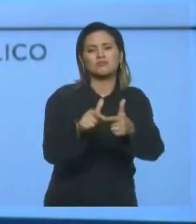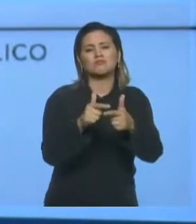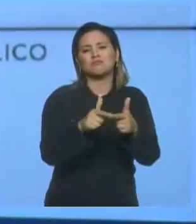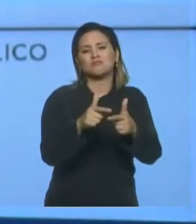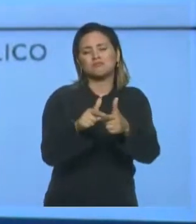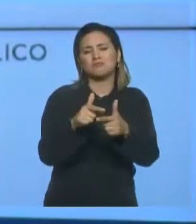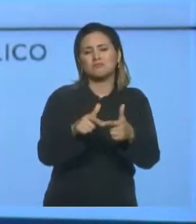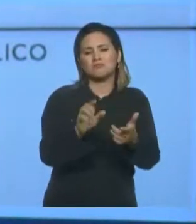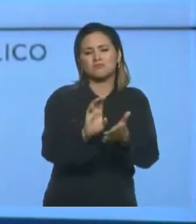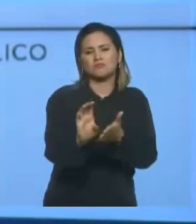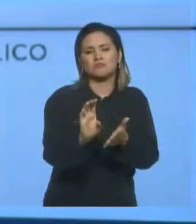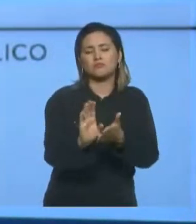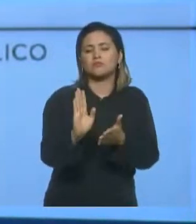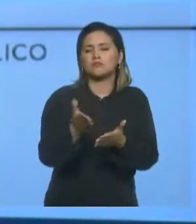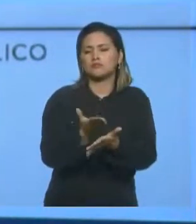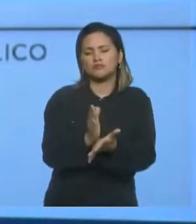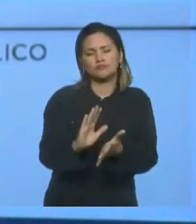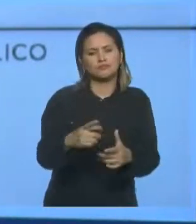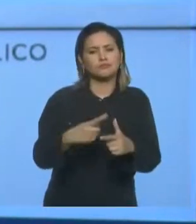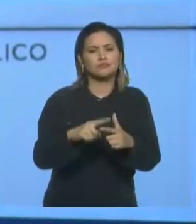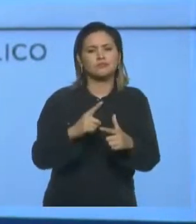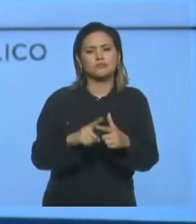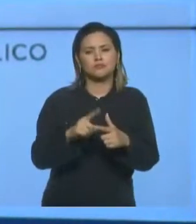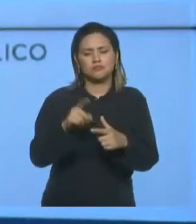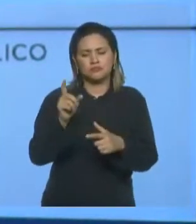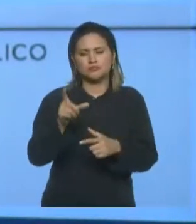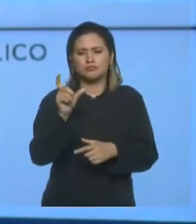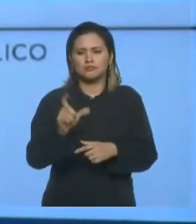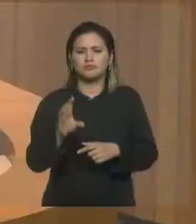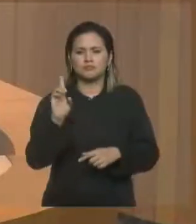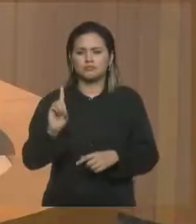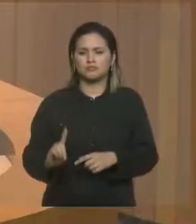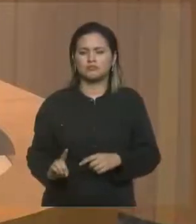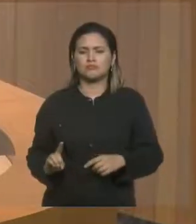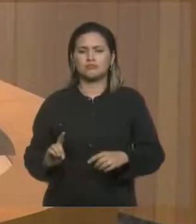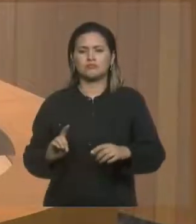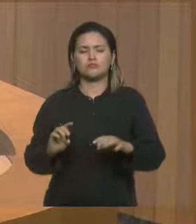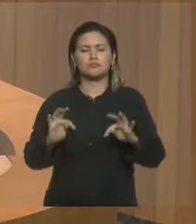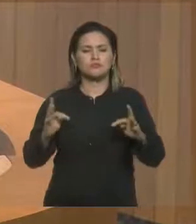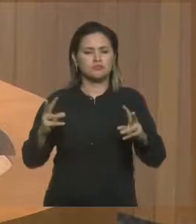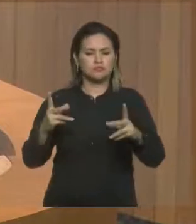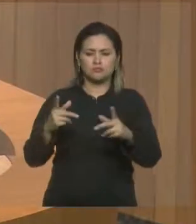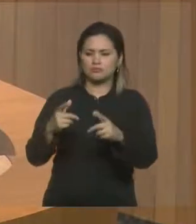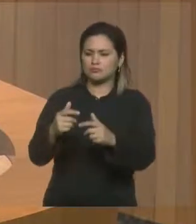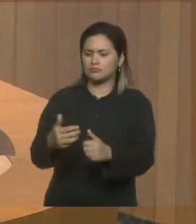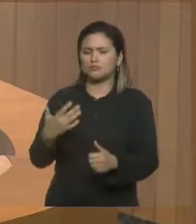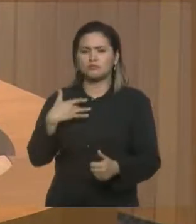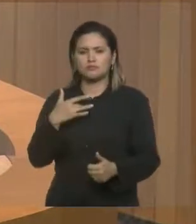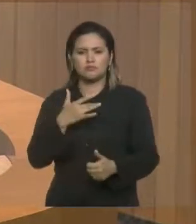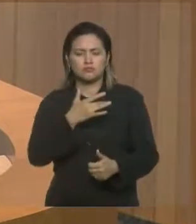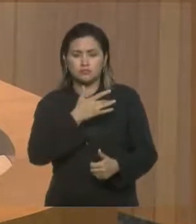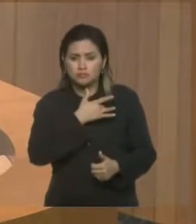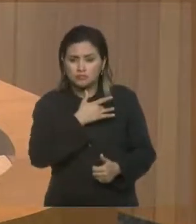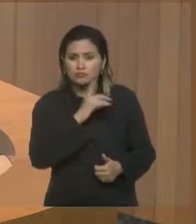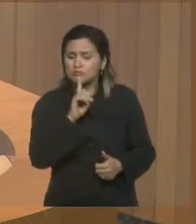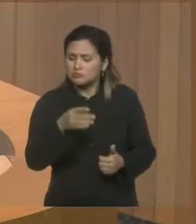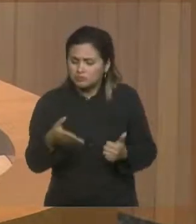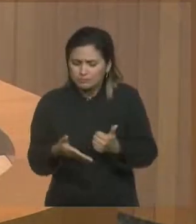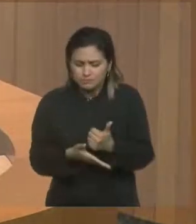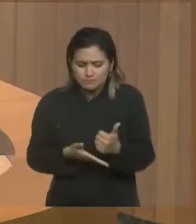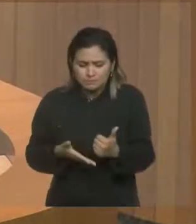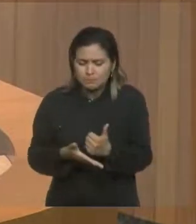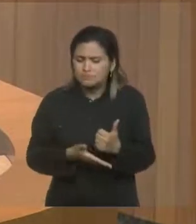órgão de defesa dos direitos coletivos e difusos. Direito à saúde é um direito coletivo difuso indispensável, e, portanto, a